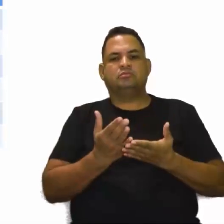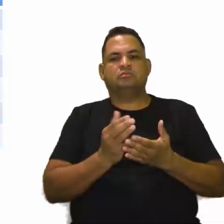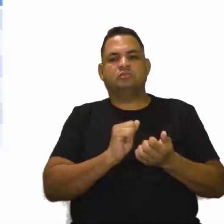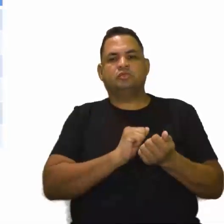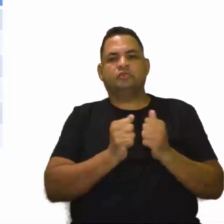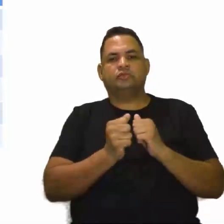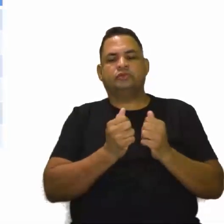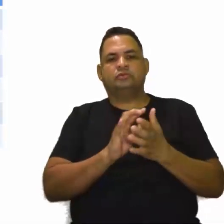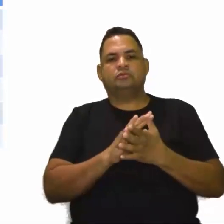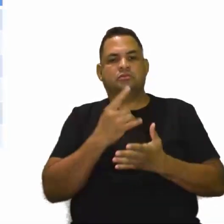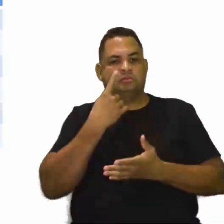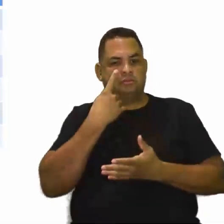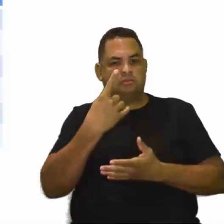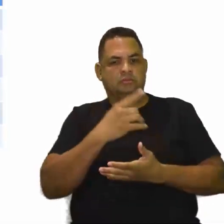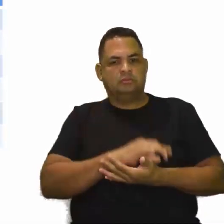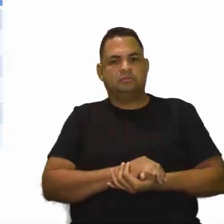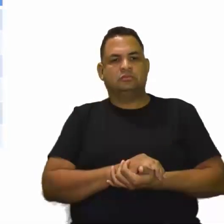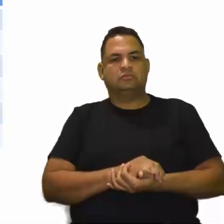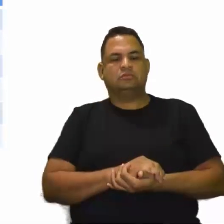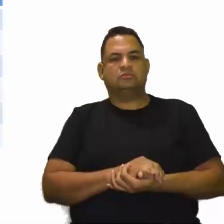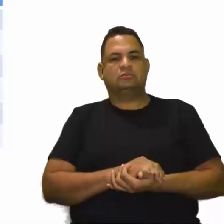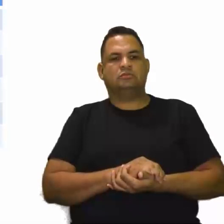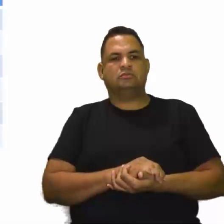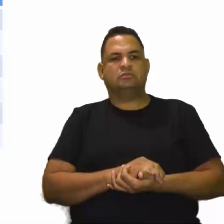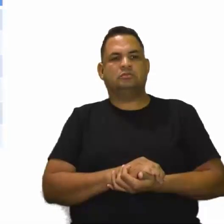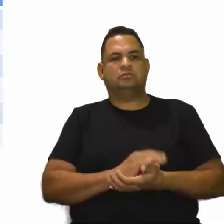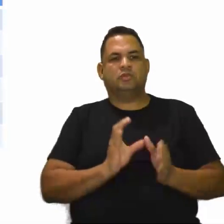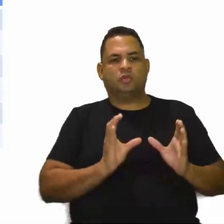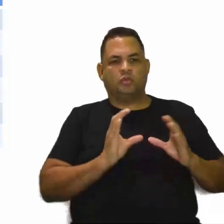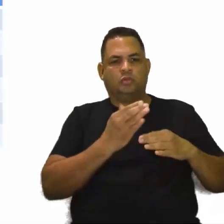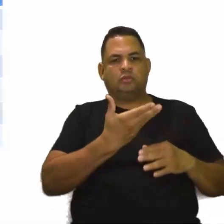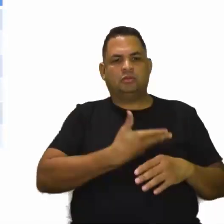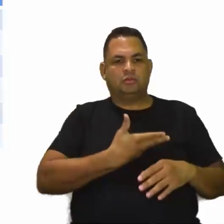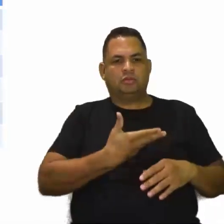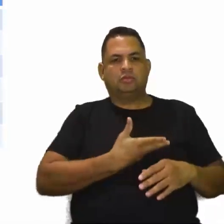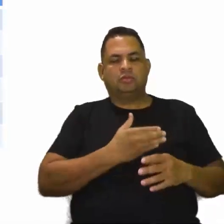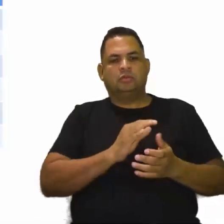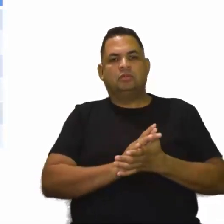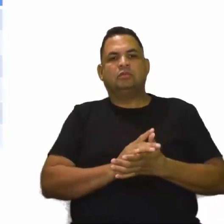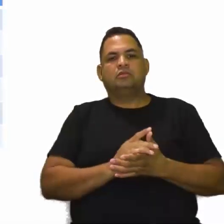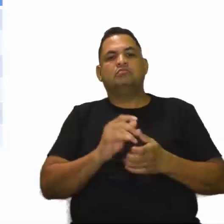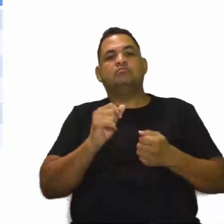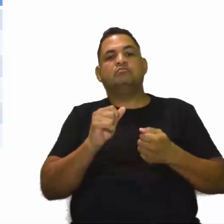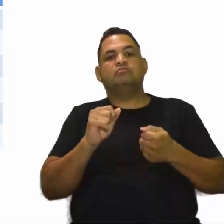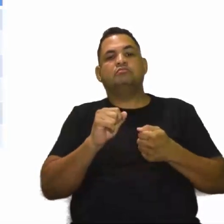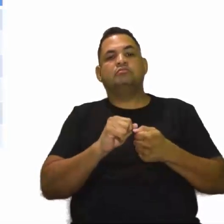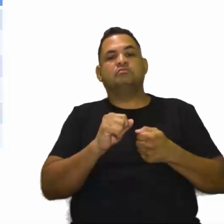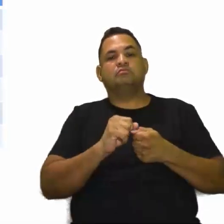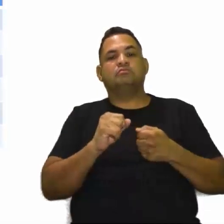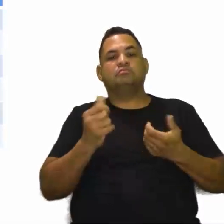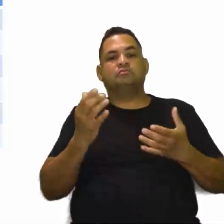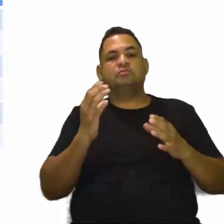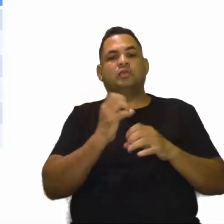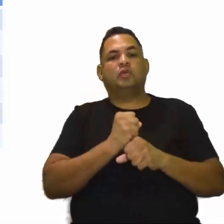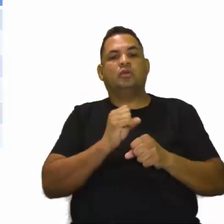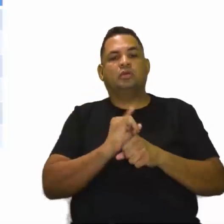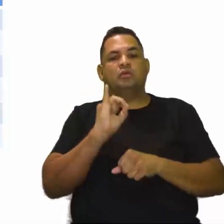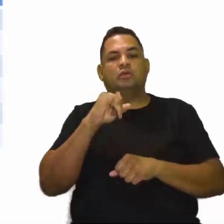controle aqui para a gente analisar. Então, vamos lá. Um grupo de amigos resolveu calcular o